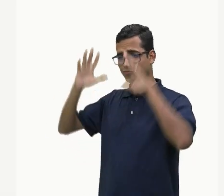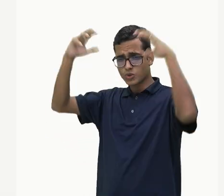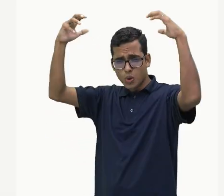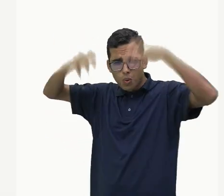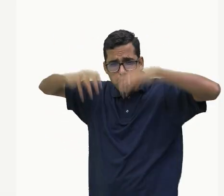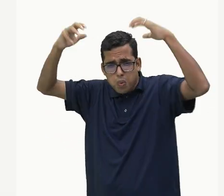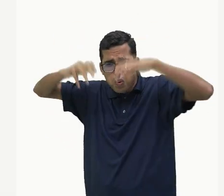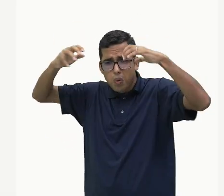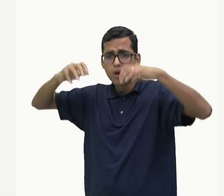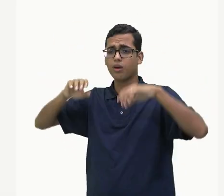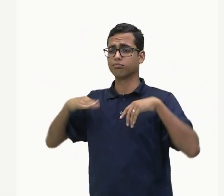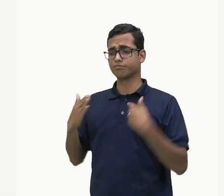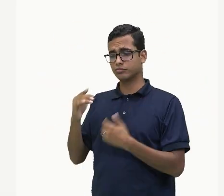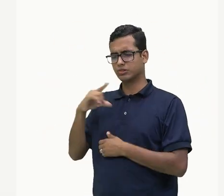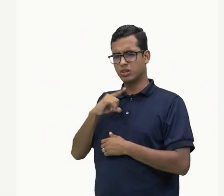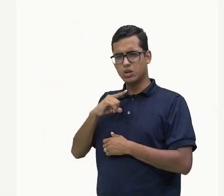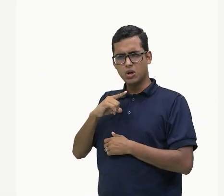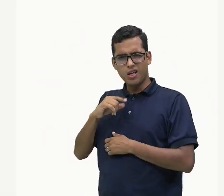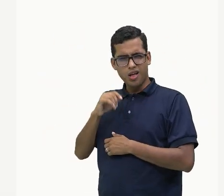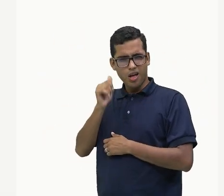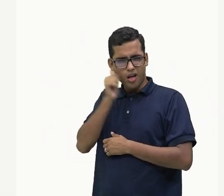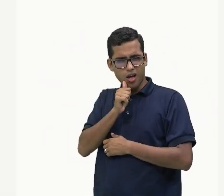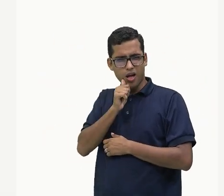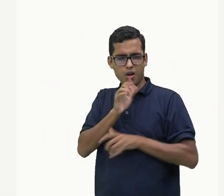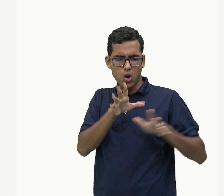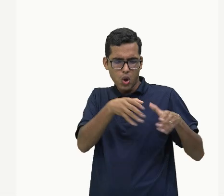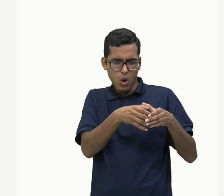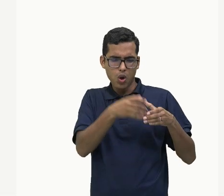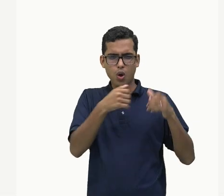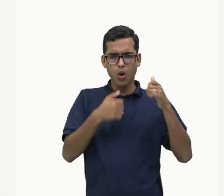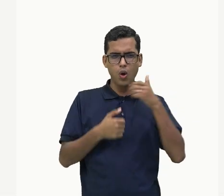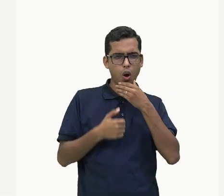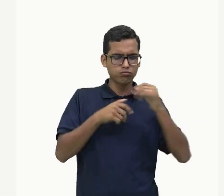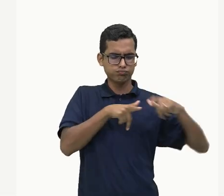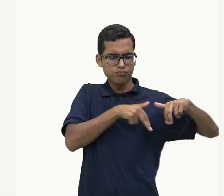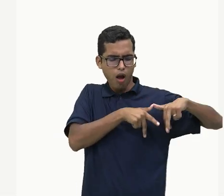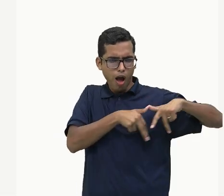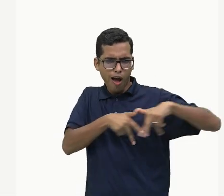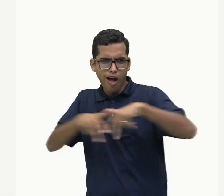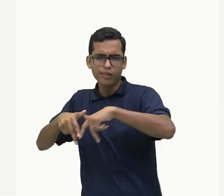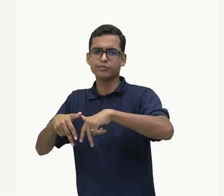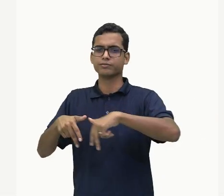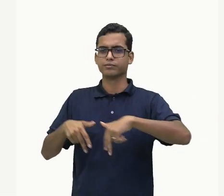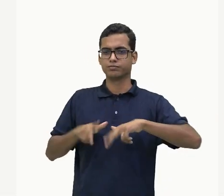caminhar. Essa é a conjunção que preenche ali corretamente, tá certo?